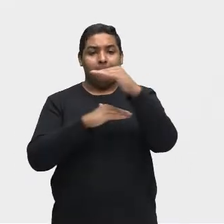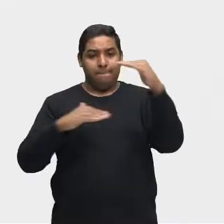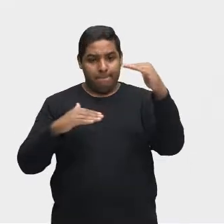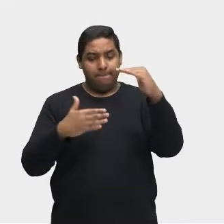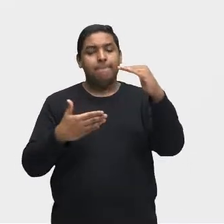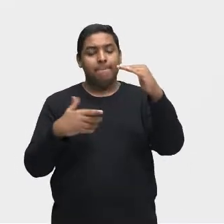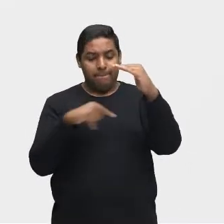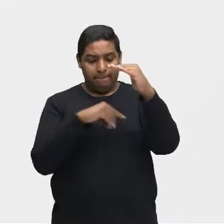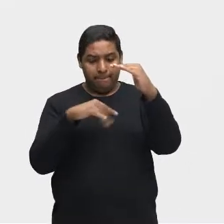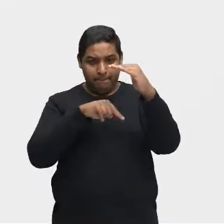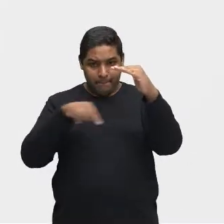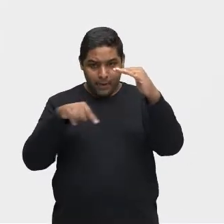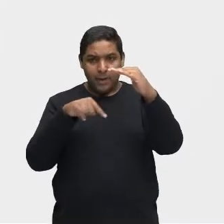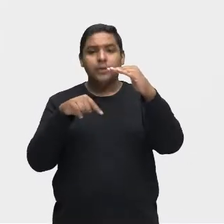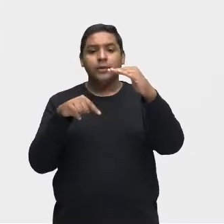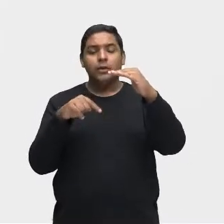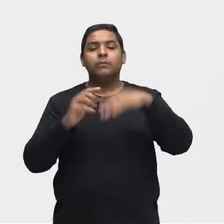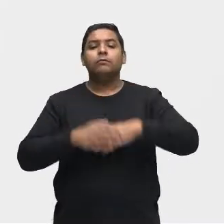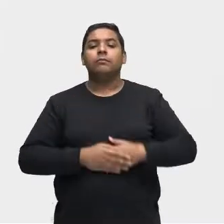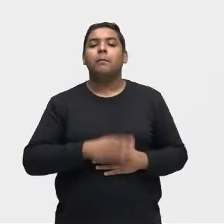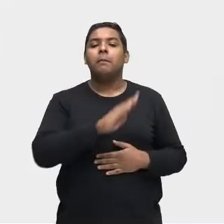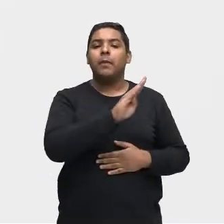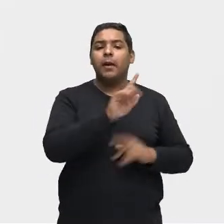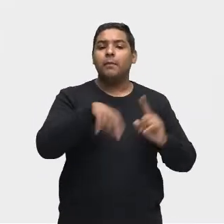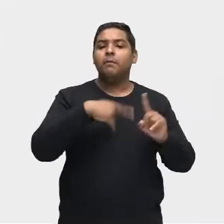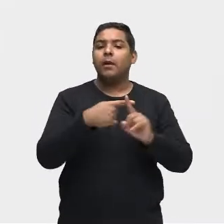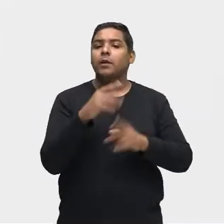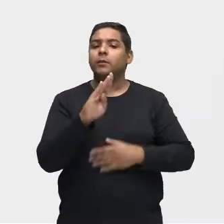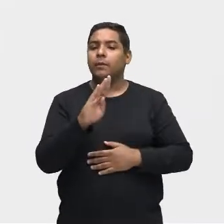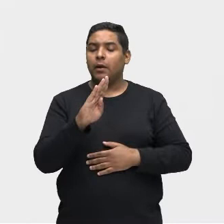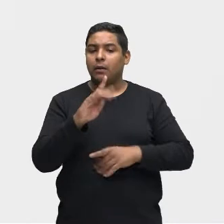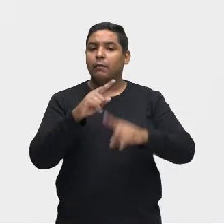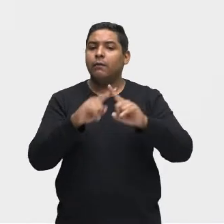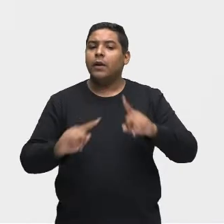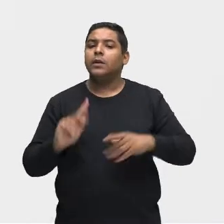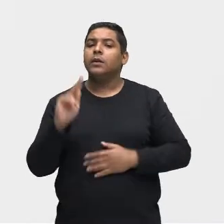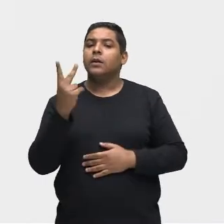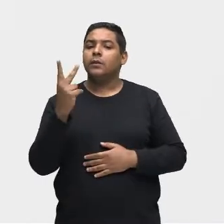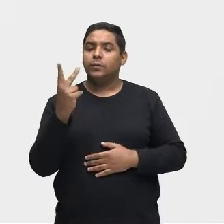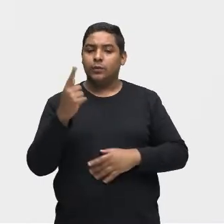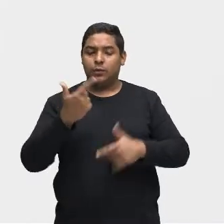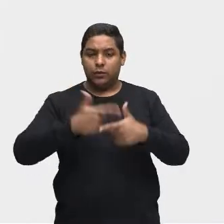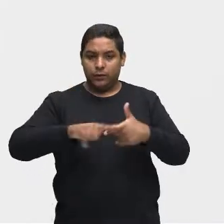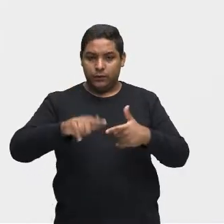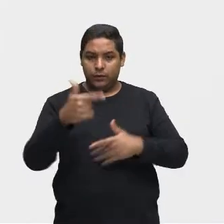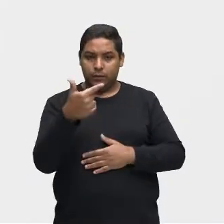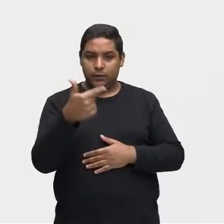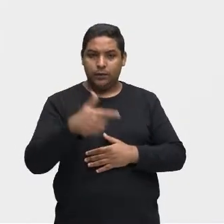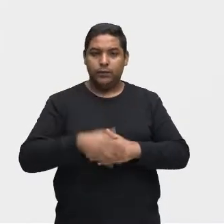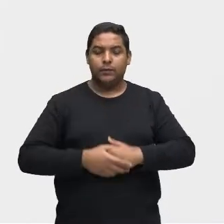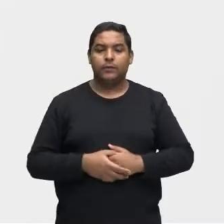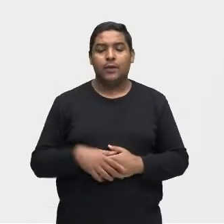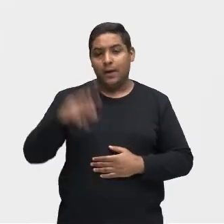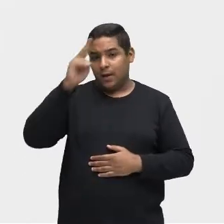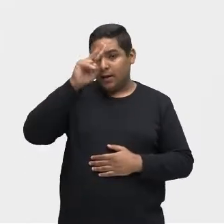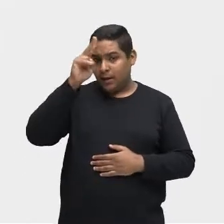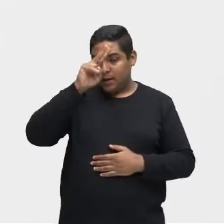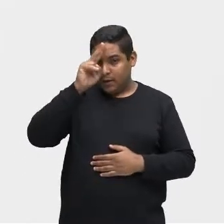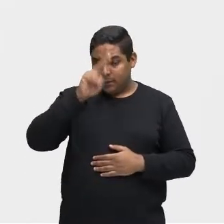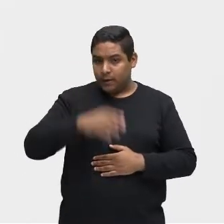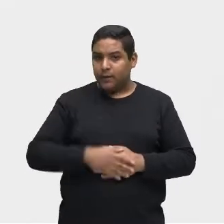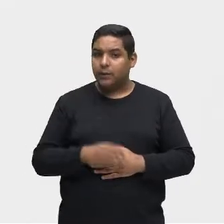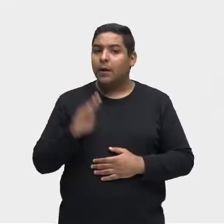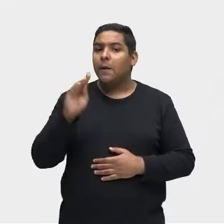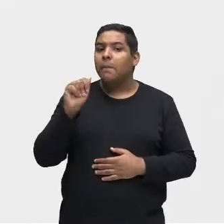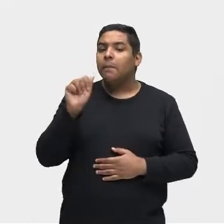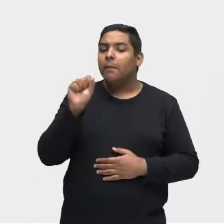mais base menor vezes a altura dividido por 2. Lembrando que as bases, elas são